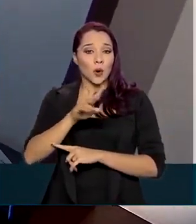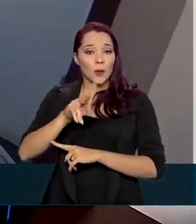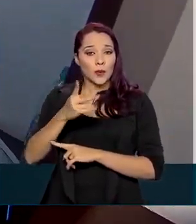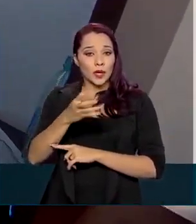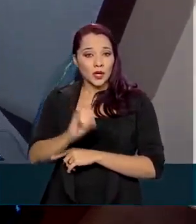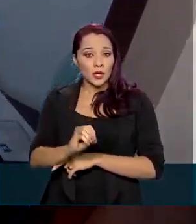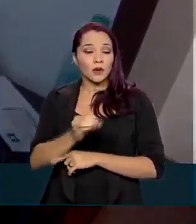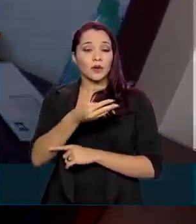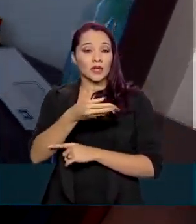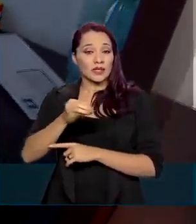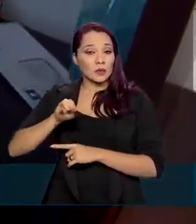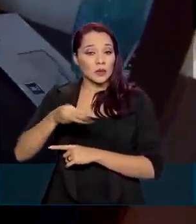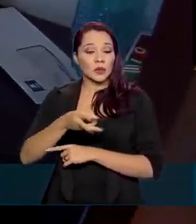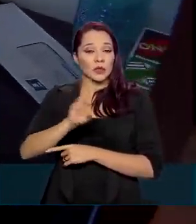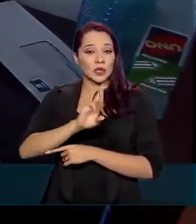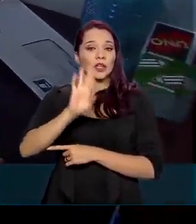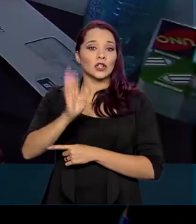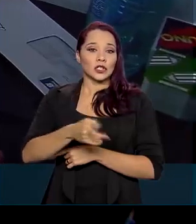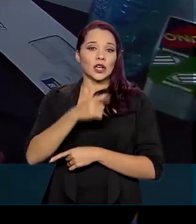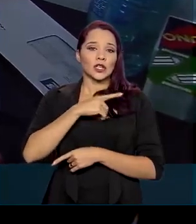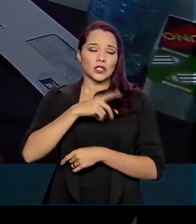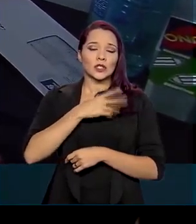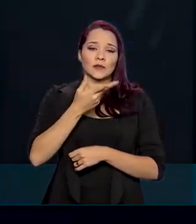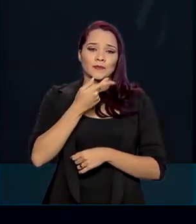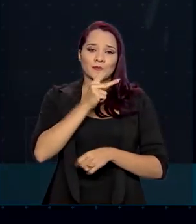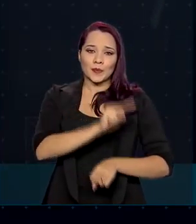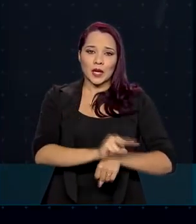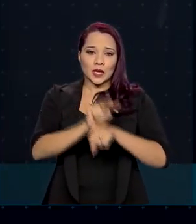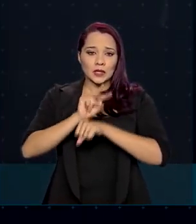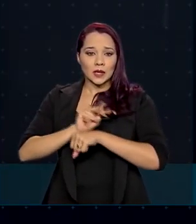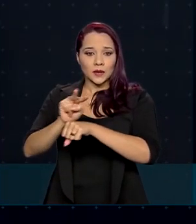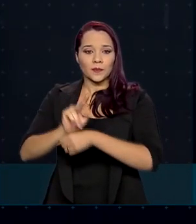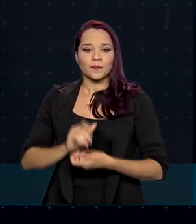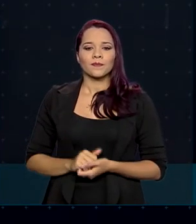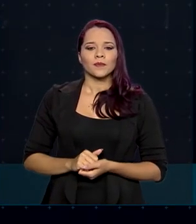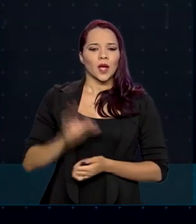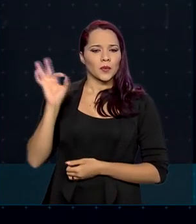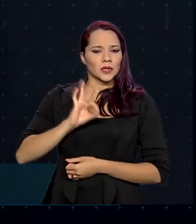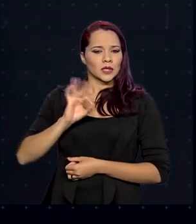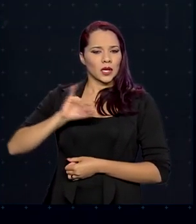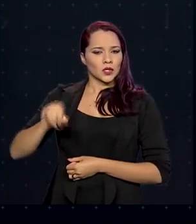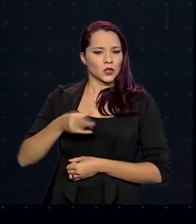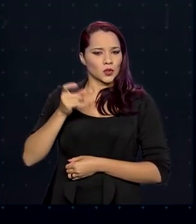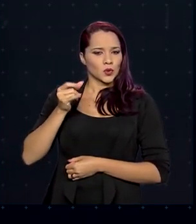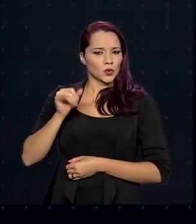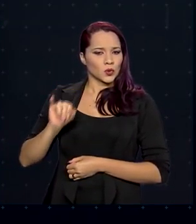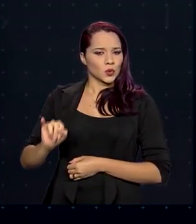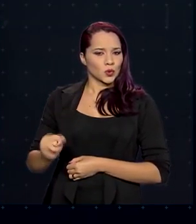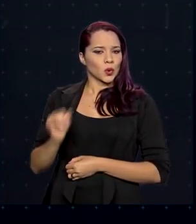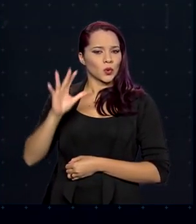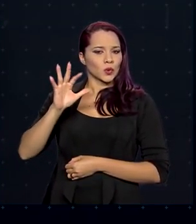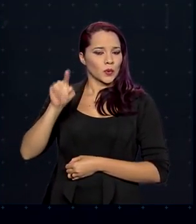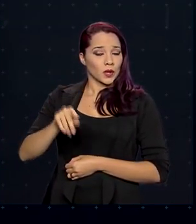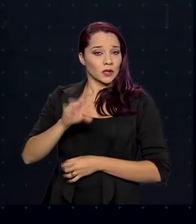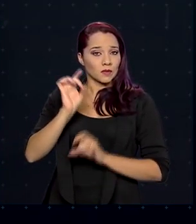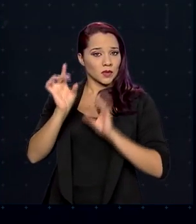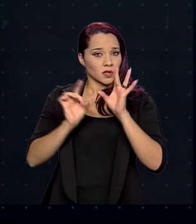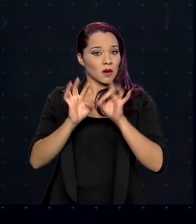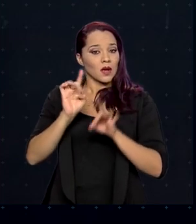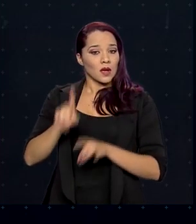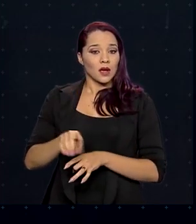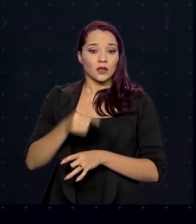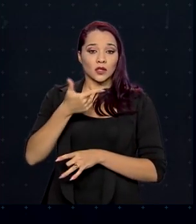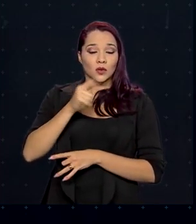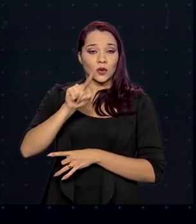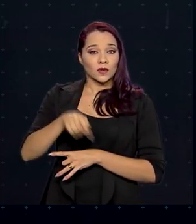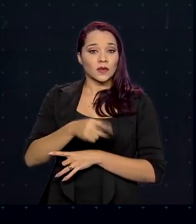já tinham sido contratados. A taxa de juros para essa linha especial é de 2